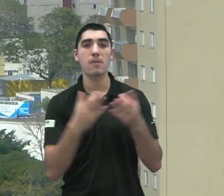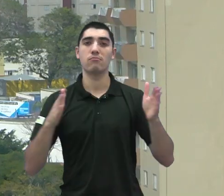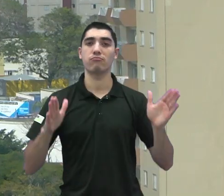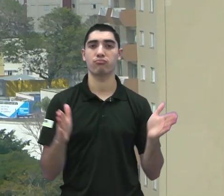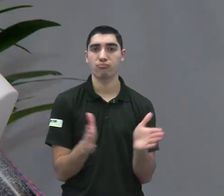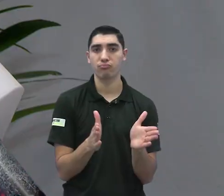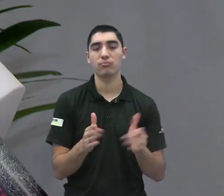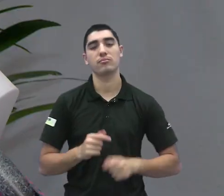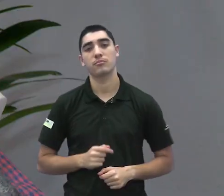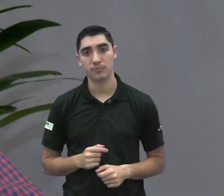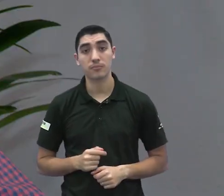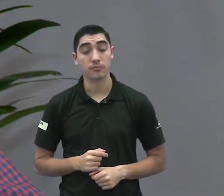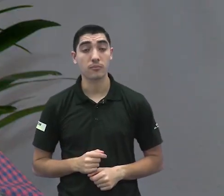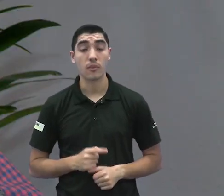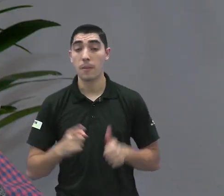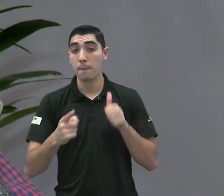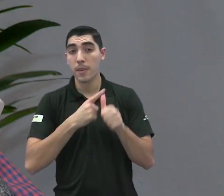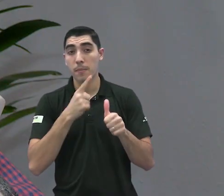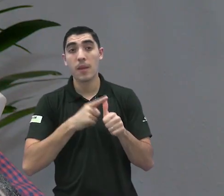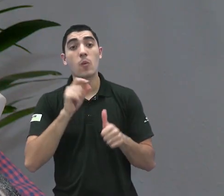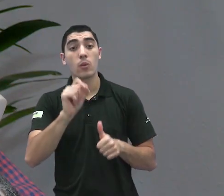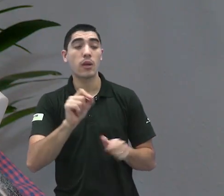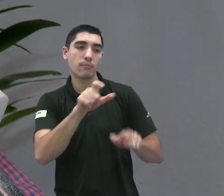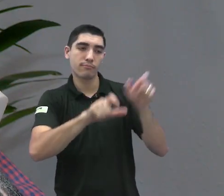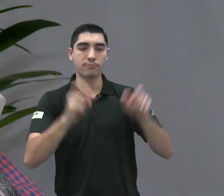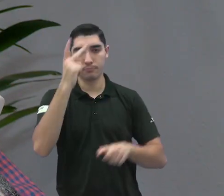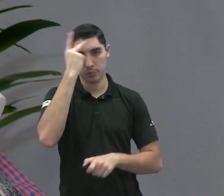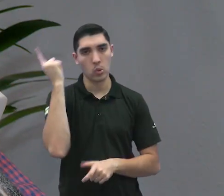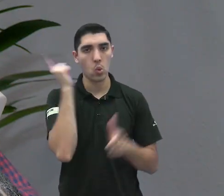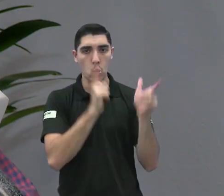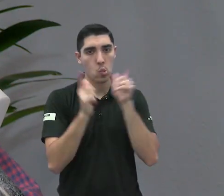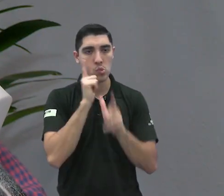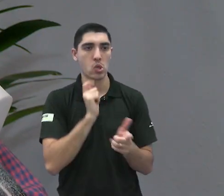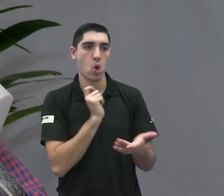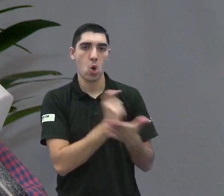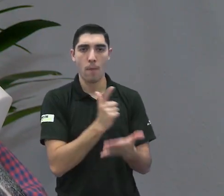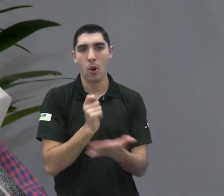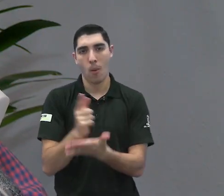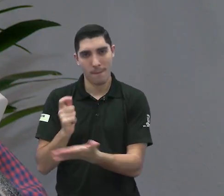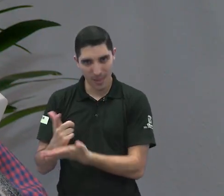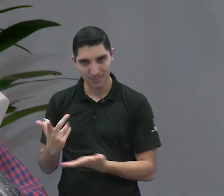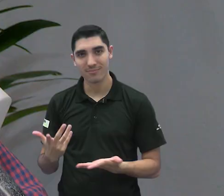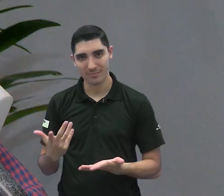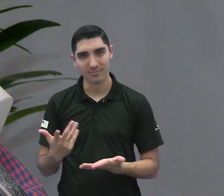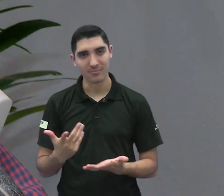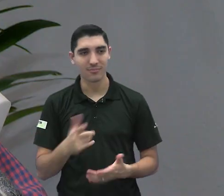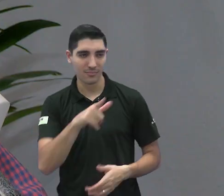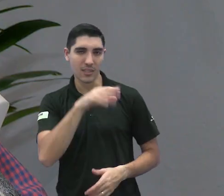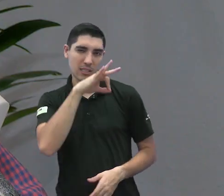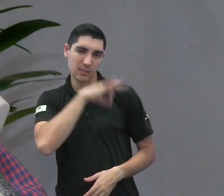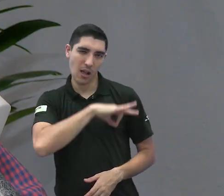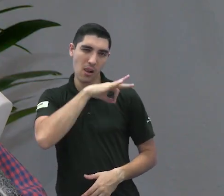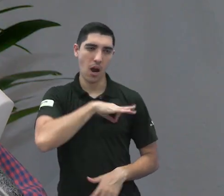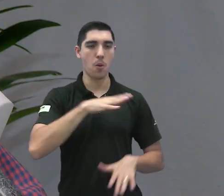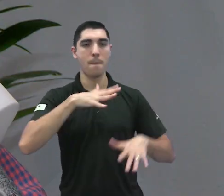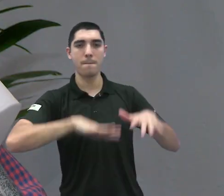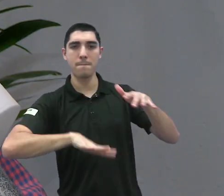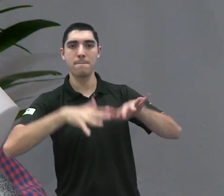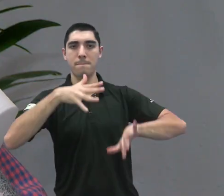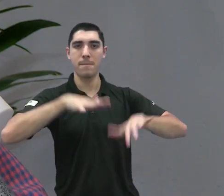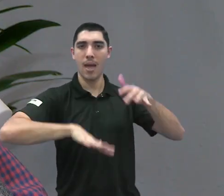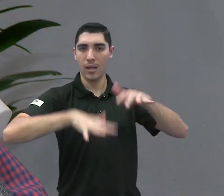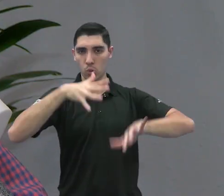do país. Primeiro, a gente pode colocar que é o que cabe no bolso do consumidor, o ticket realmente médio, que vai